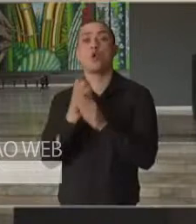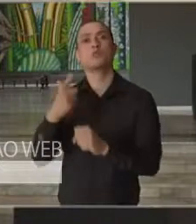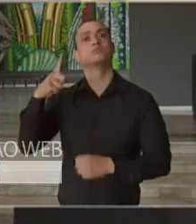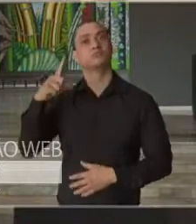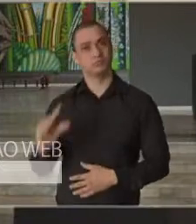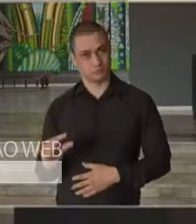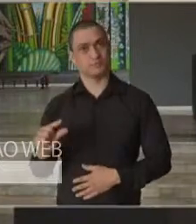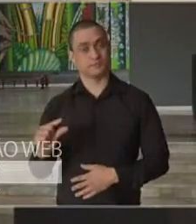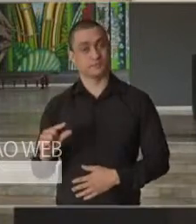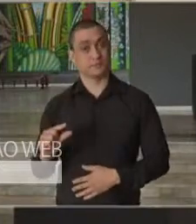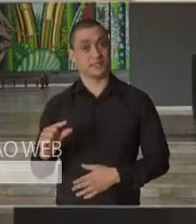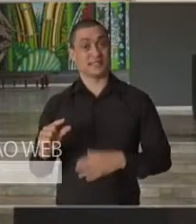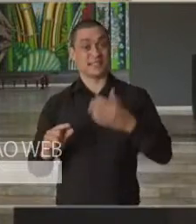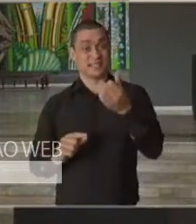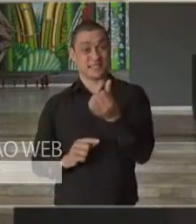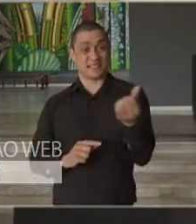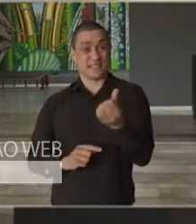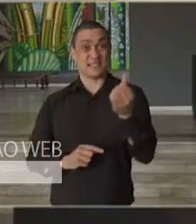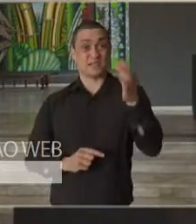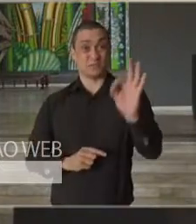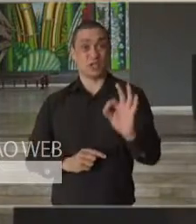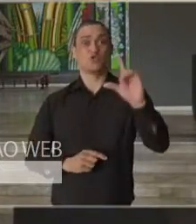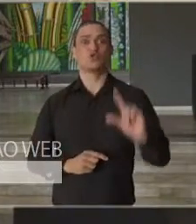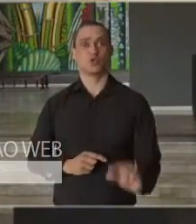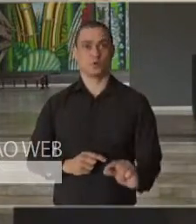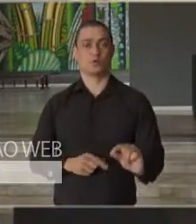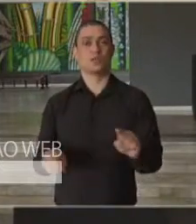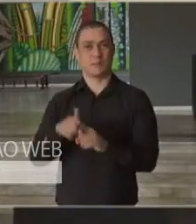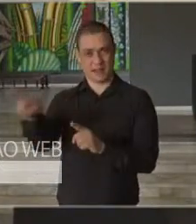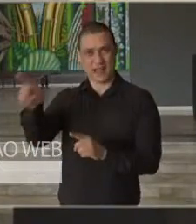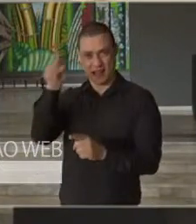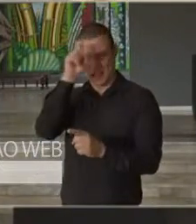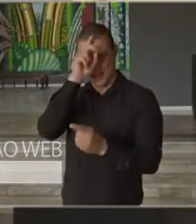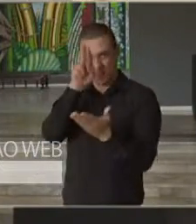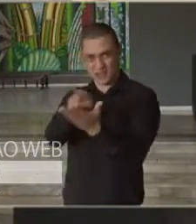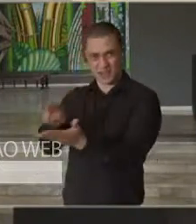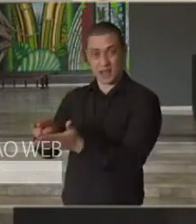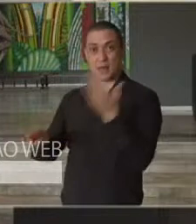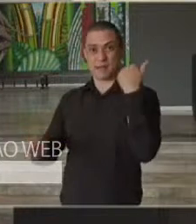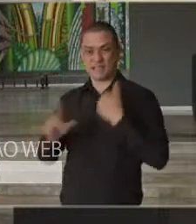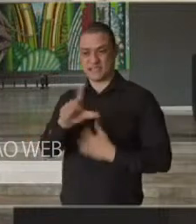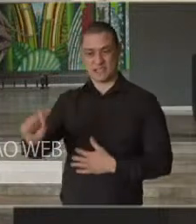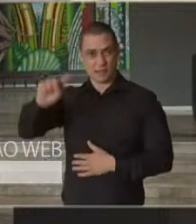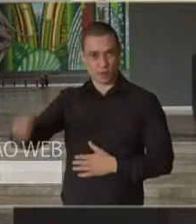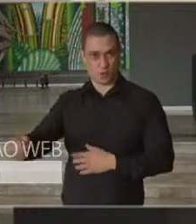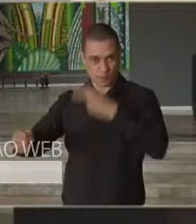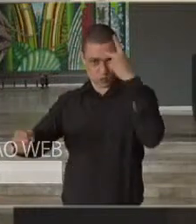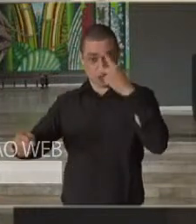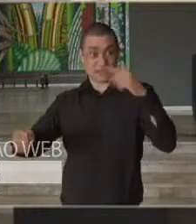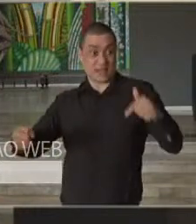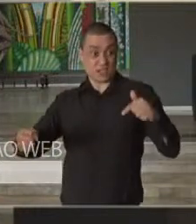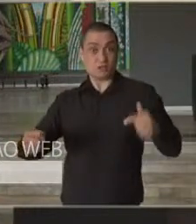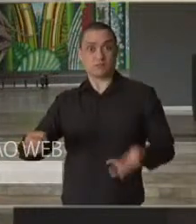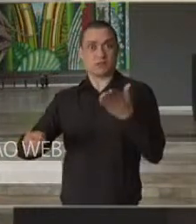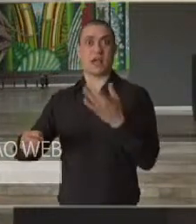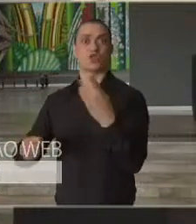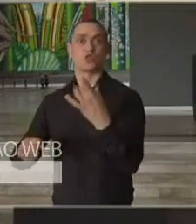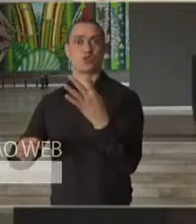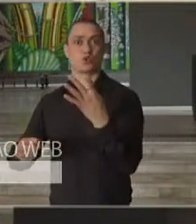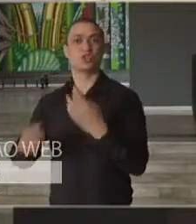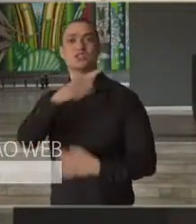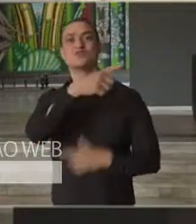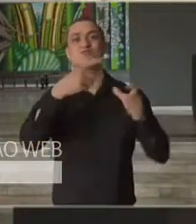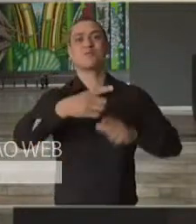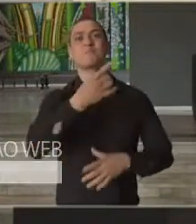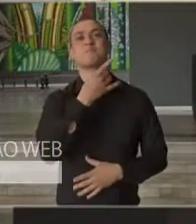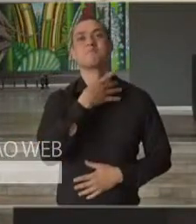óbitos, menos 66%, também dobramos o número de leitos de 7 para 14 por 100 mil. Marília, uma melhora